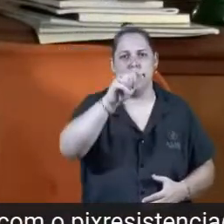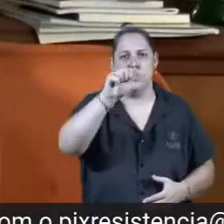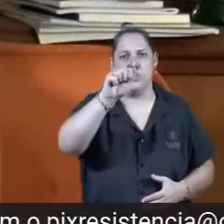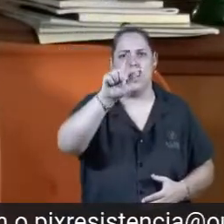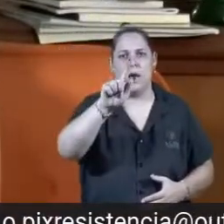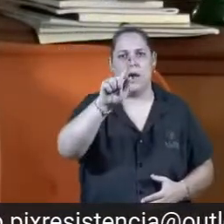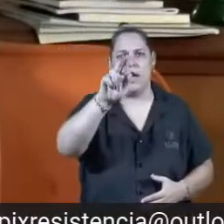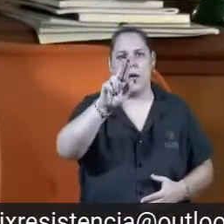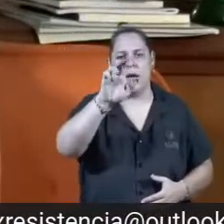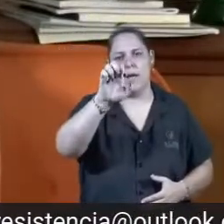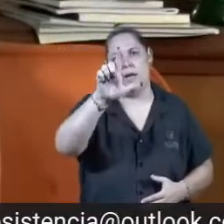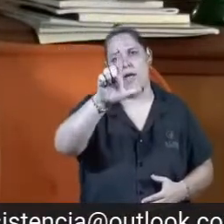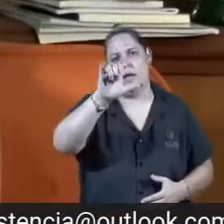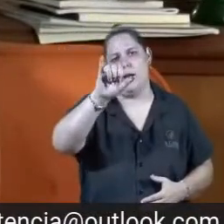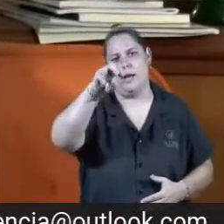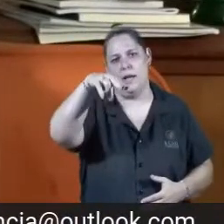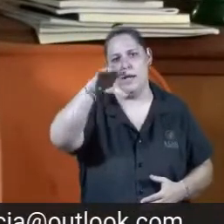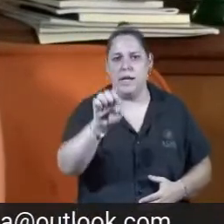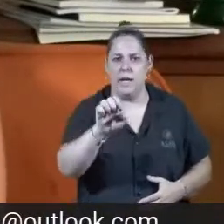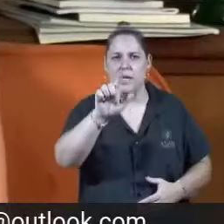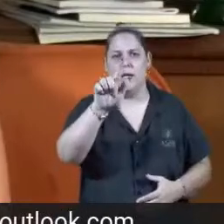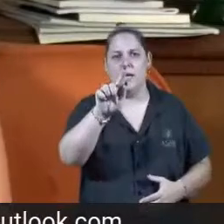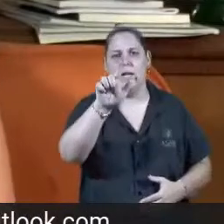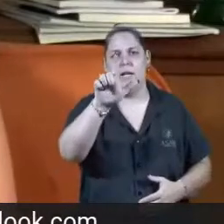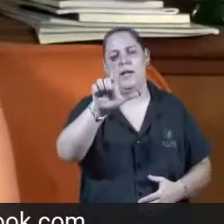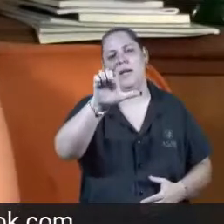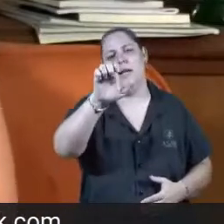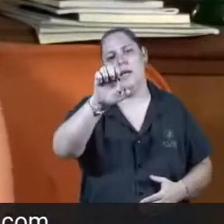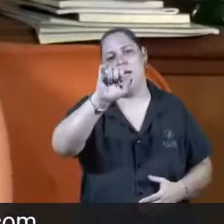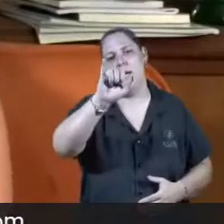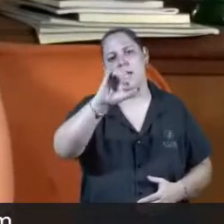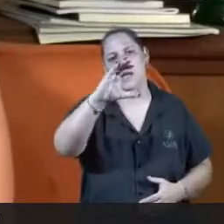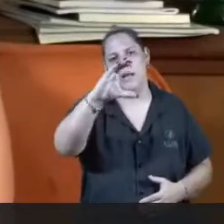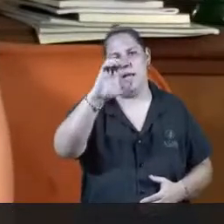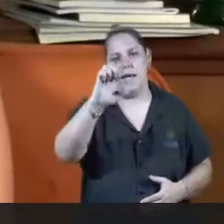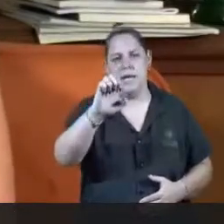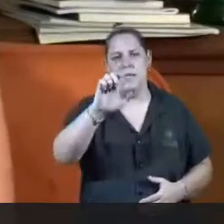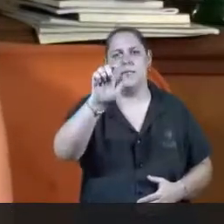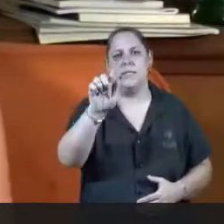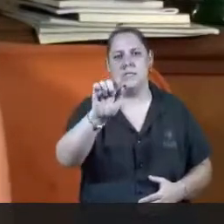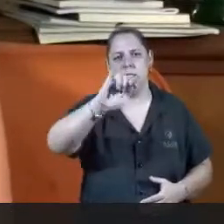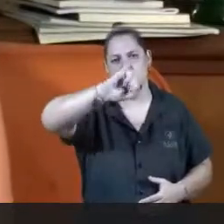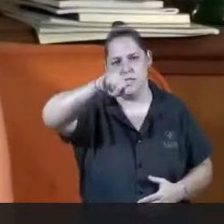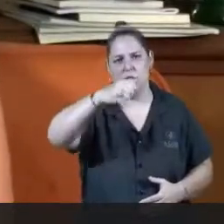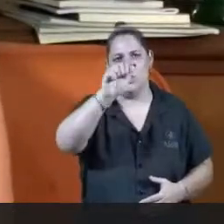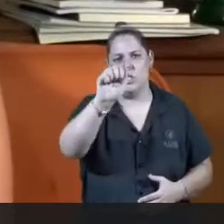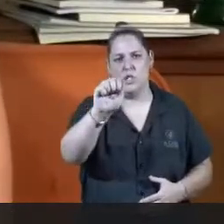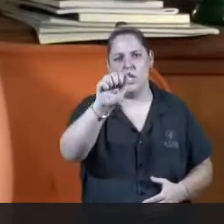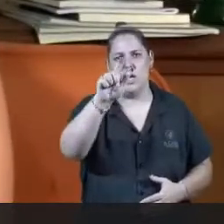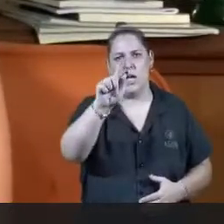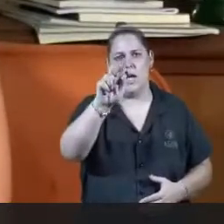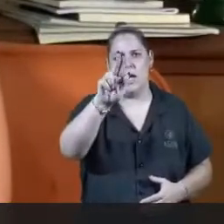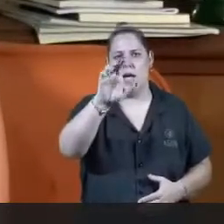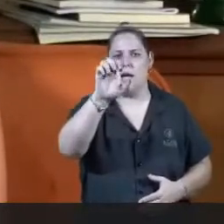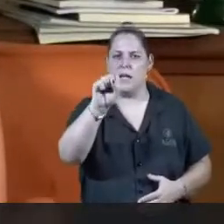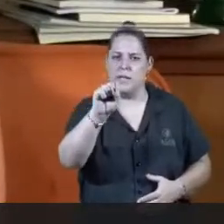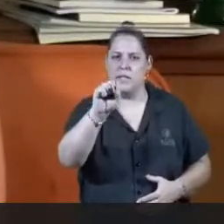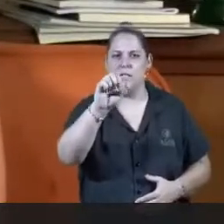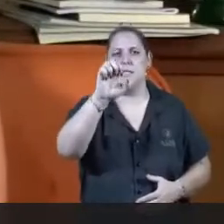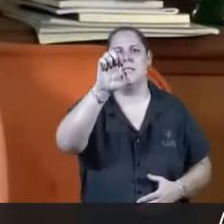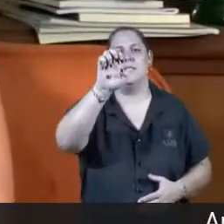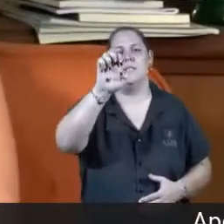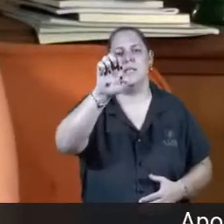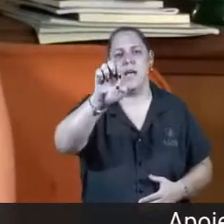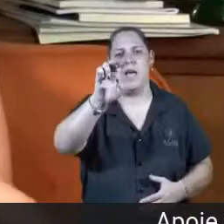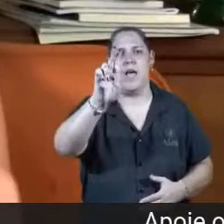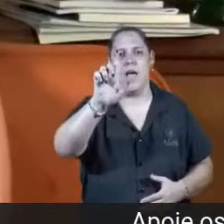presidente nacional do PT, a Gleisi Hoffmann, que faz um excelente trabalho, ao senador Jacques Wagner, que também está presente, ao Helder Salomão, a Irene